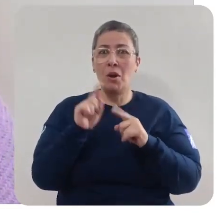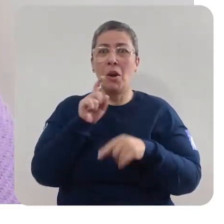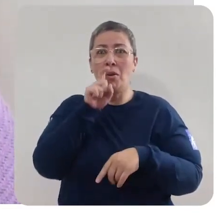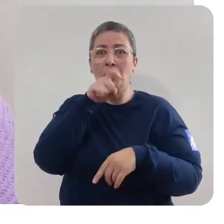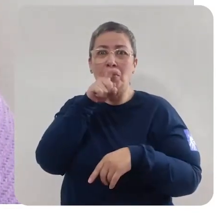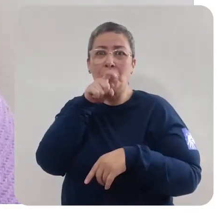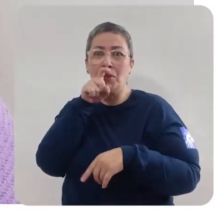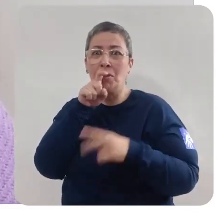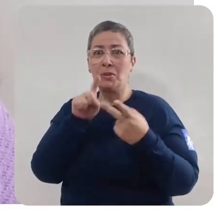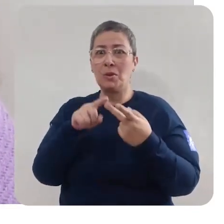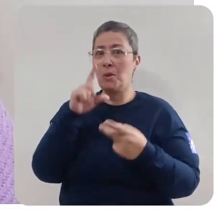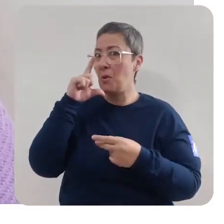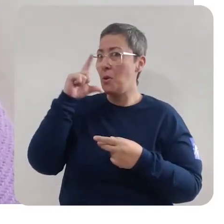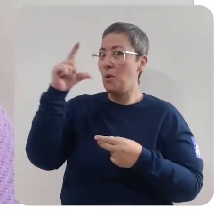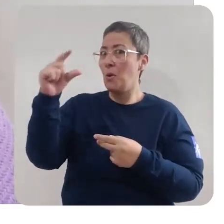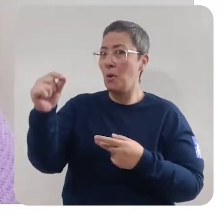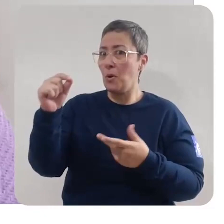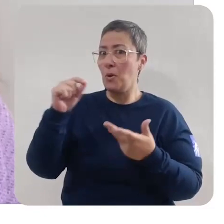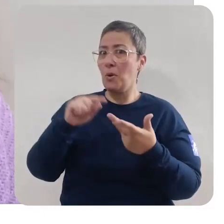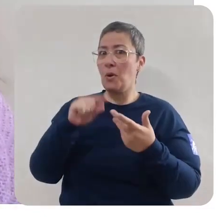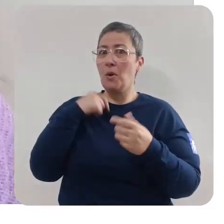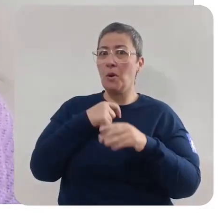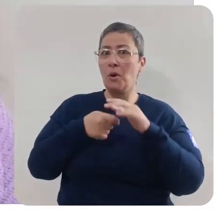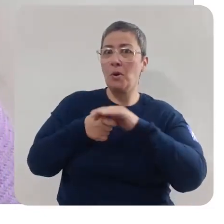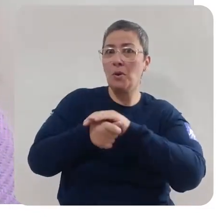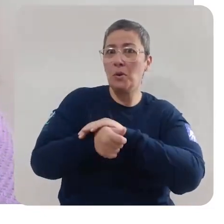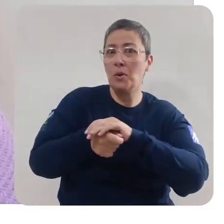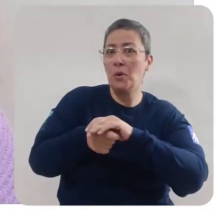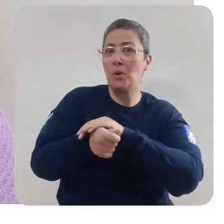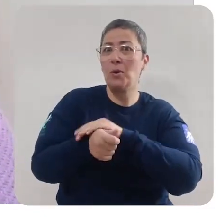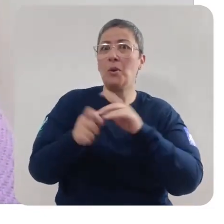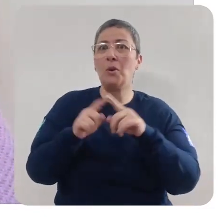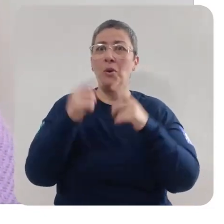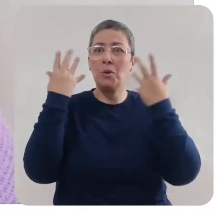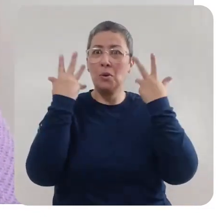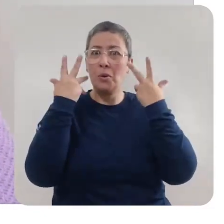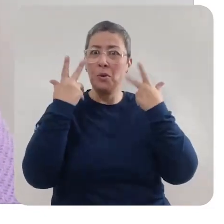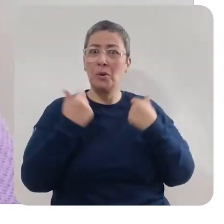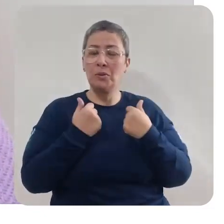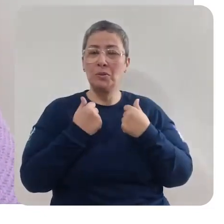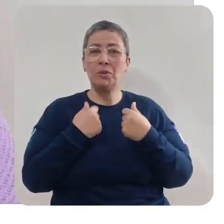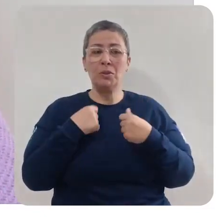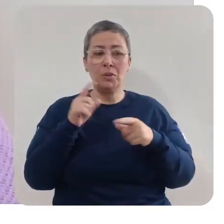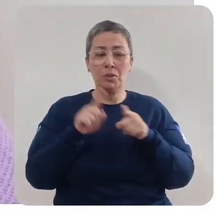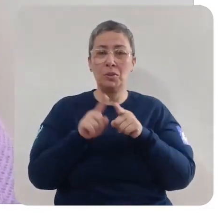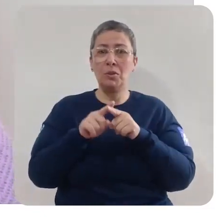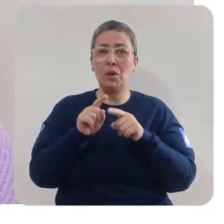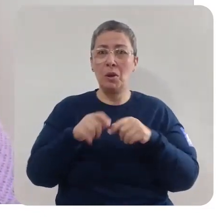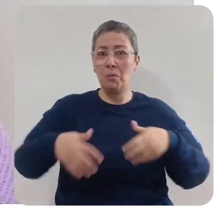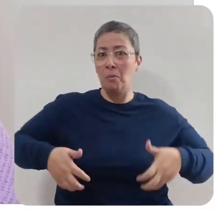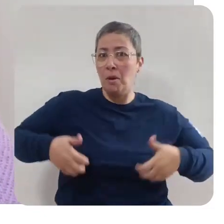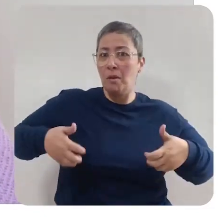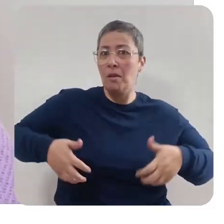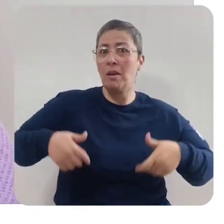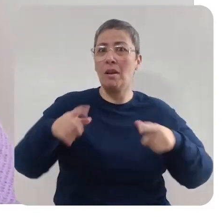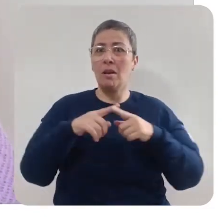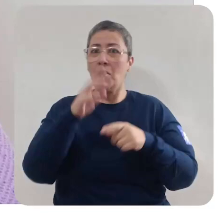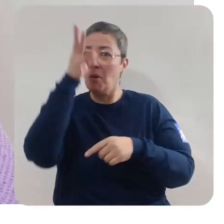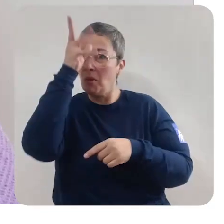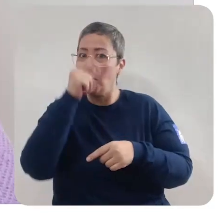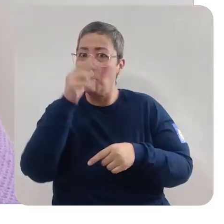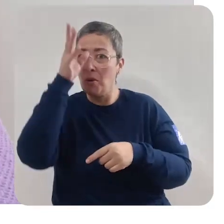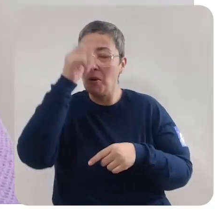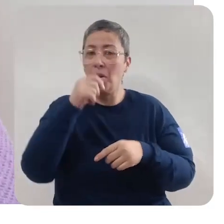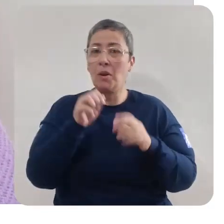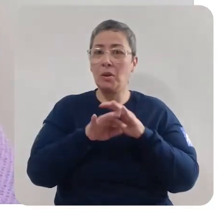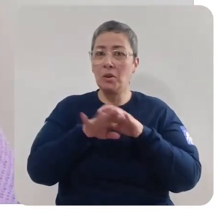o papagaio, o tucano, o jabuti e o leão. Veio o macaco, veio o galo,